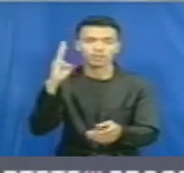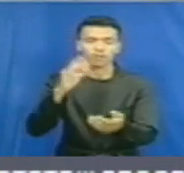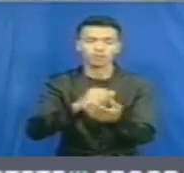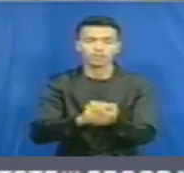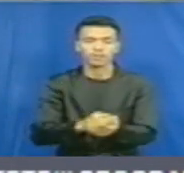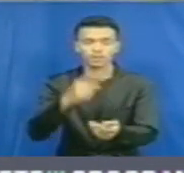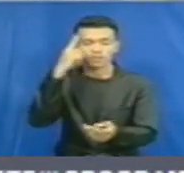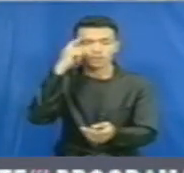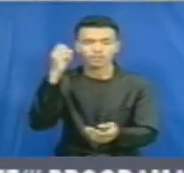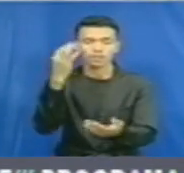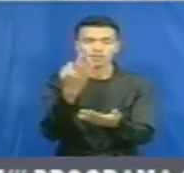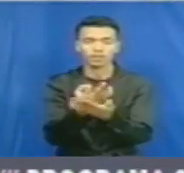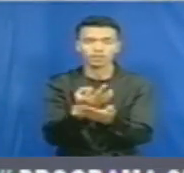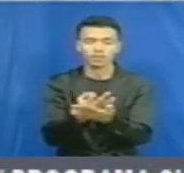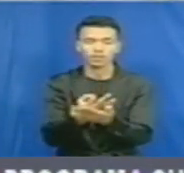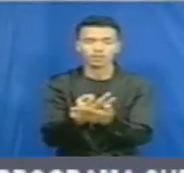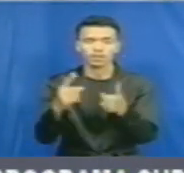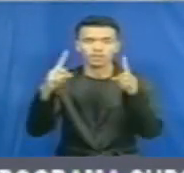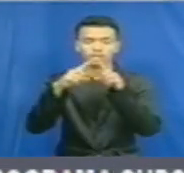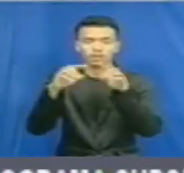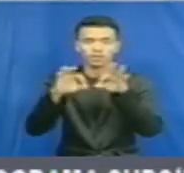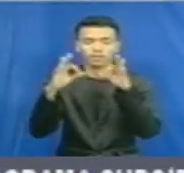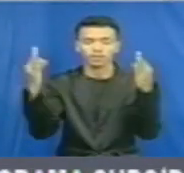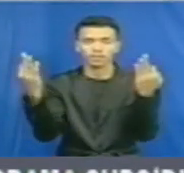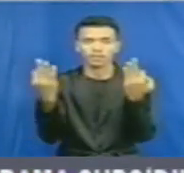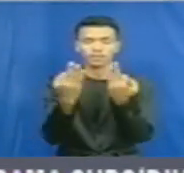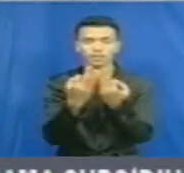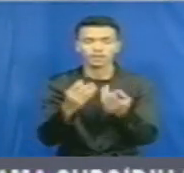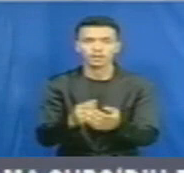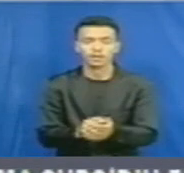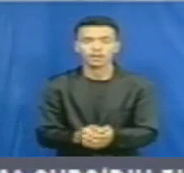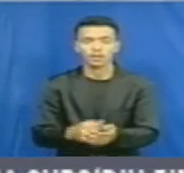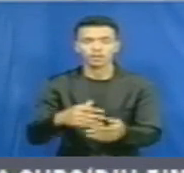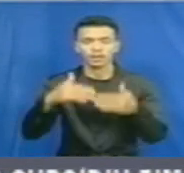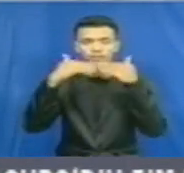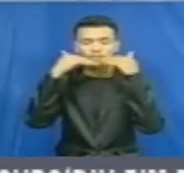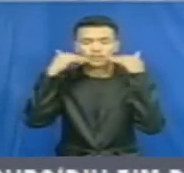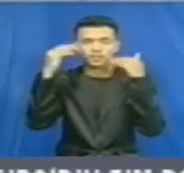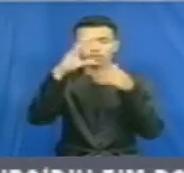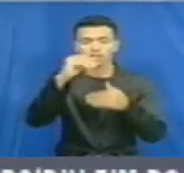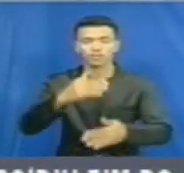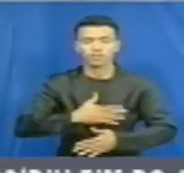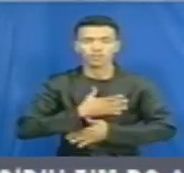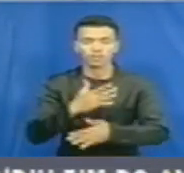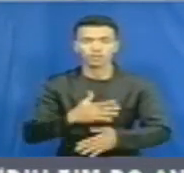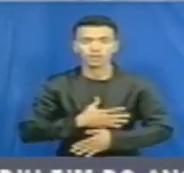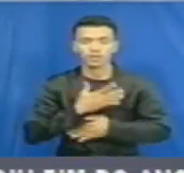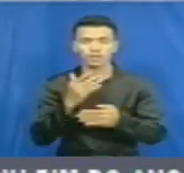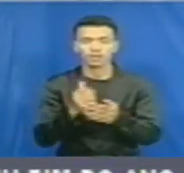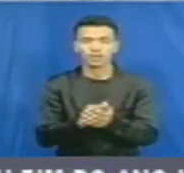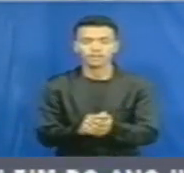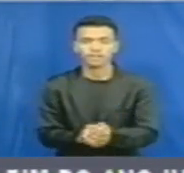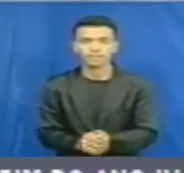tama osane de ne ba i minya familia ne ba oi ba no amnasa ba no contente ba lo oinda oi